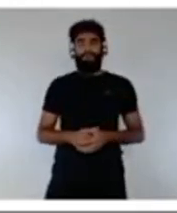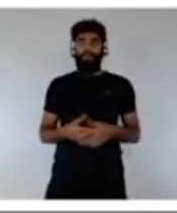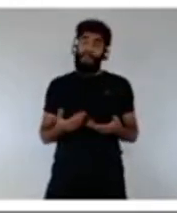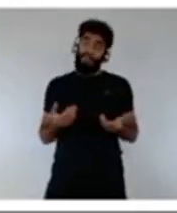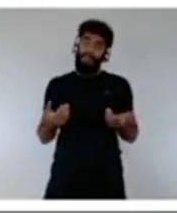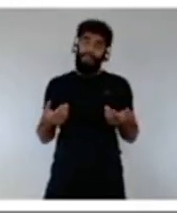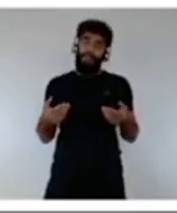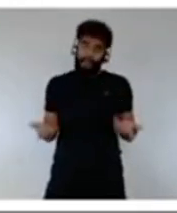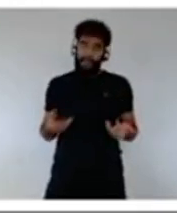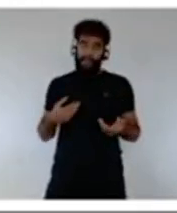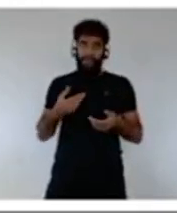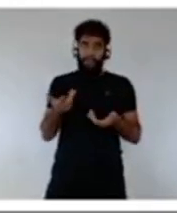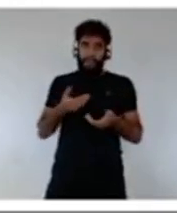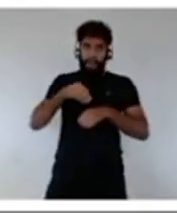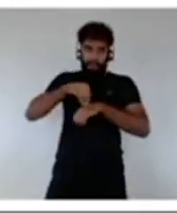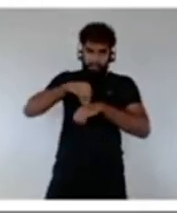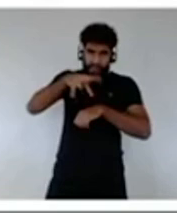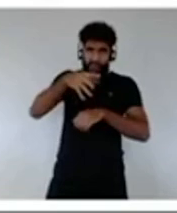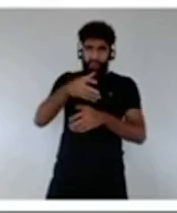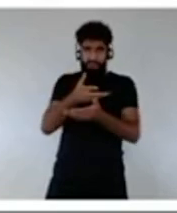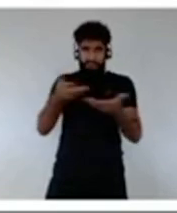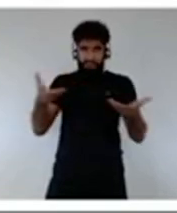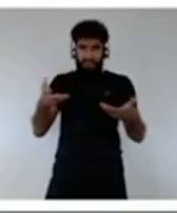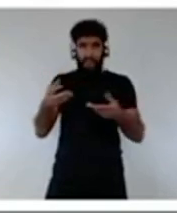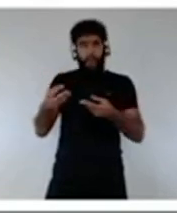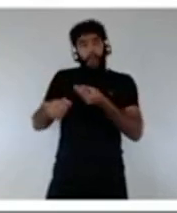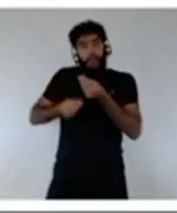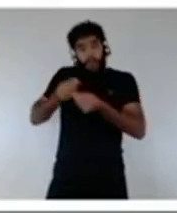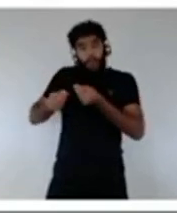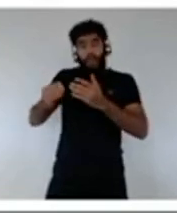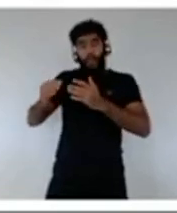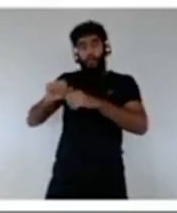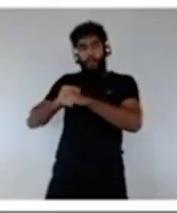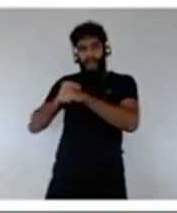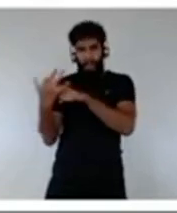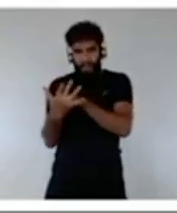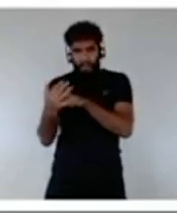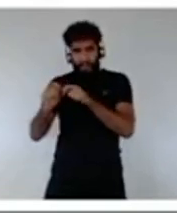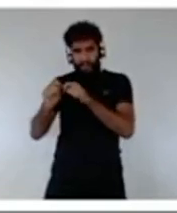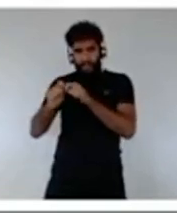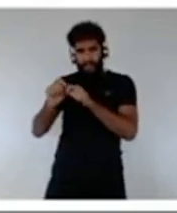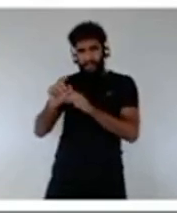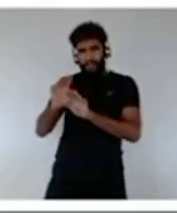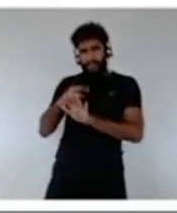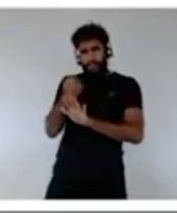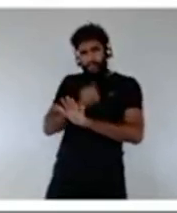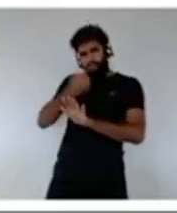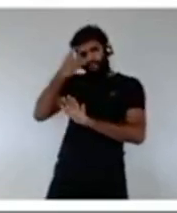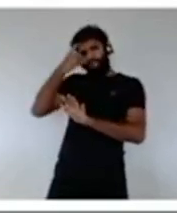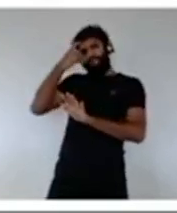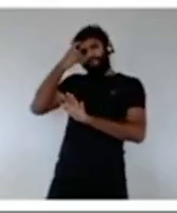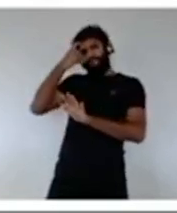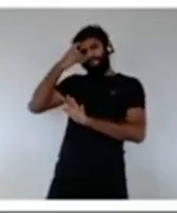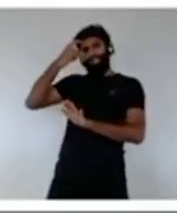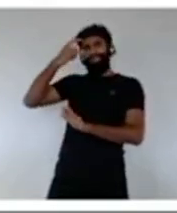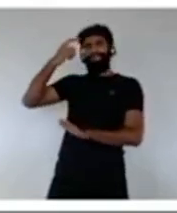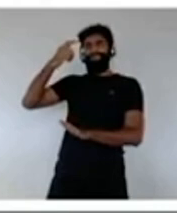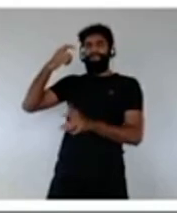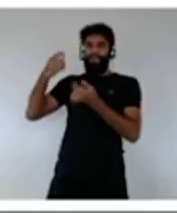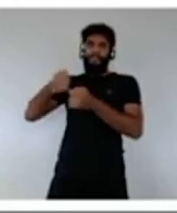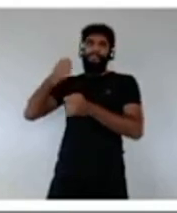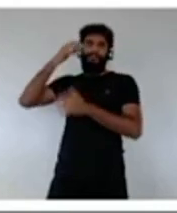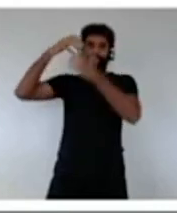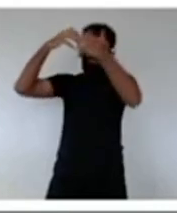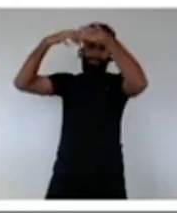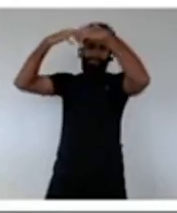eu queria trazer hoje nessa discussão. Como a pandemia fez com que a gente fosse revelado,